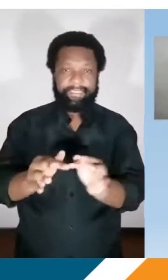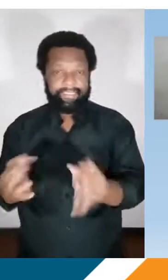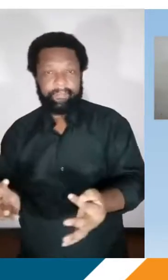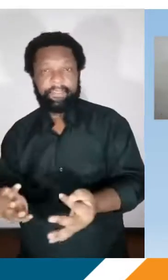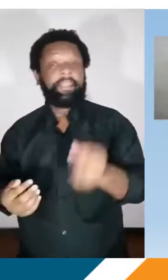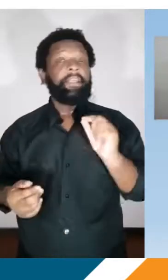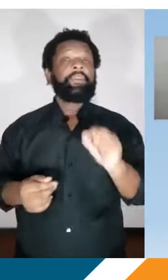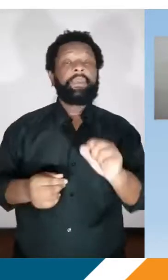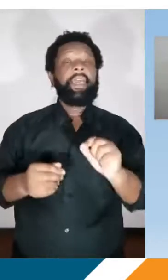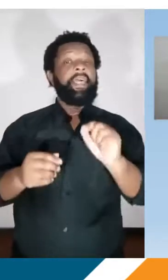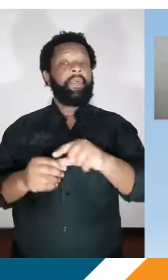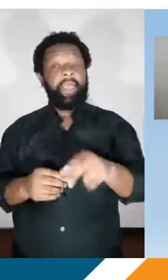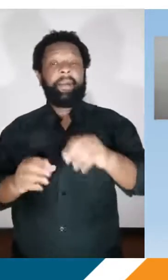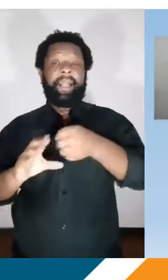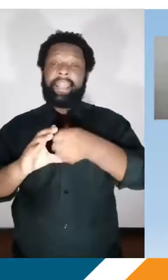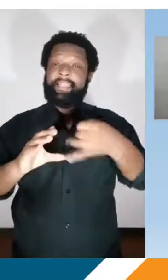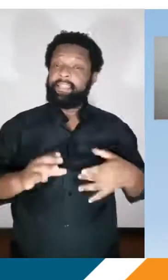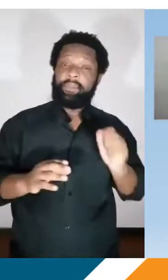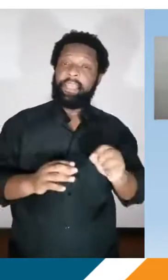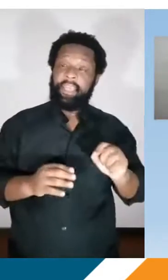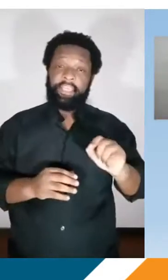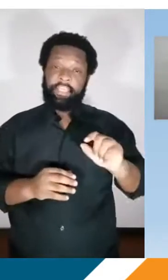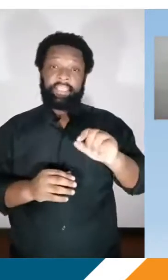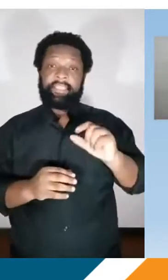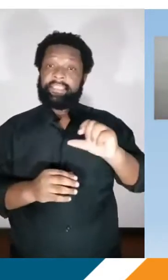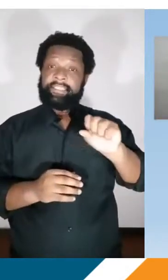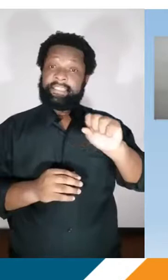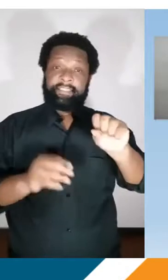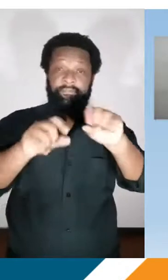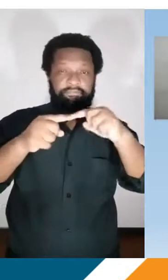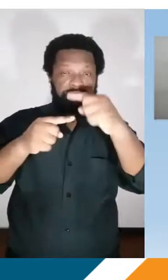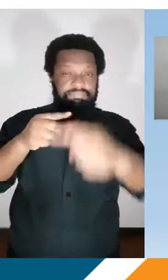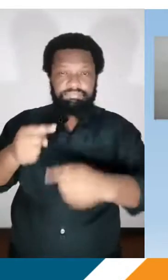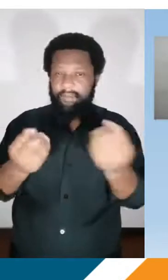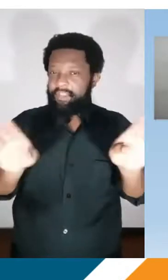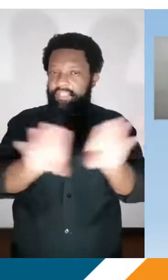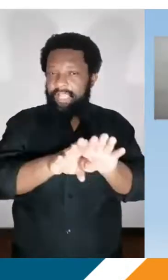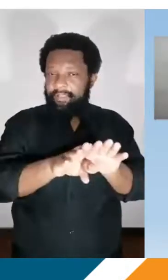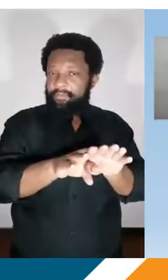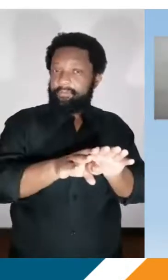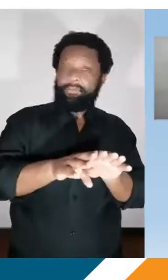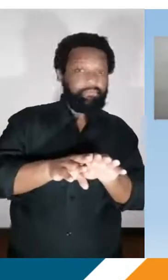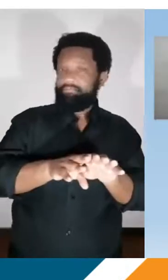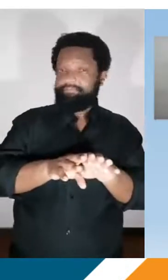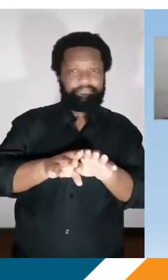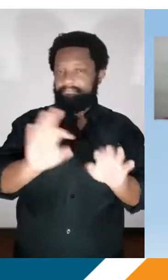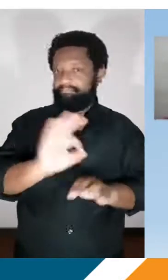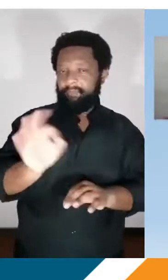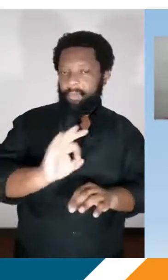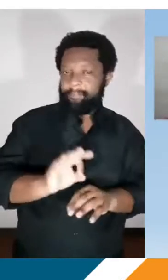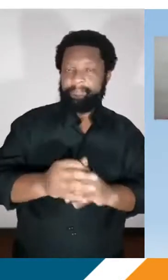isso propriamente não vai caracterizar uma situação de isomeria geométrica no caso de ciclos fechados, de cadeias fechadas, perdão, não